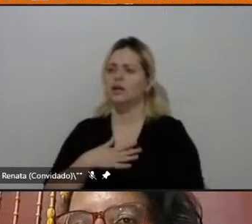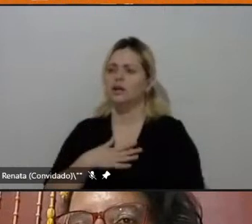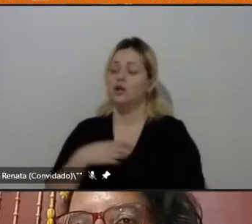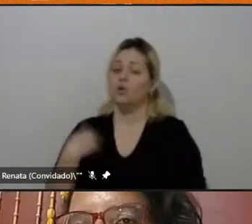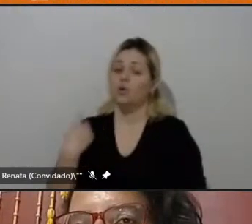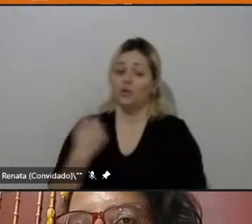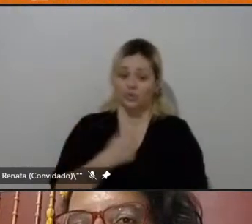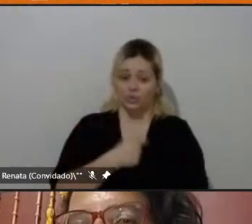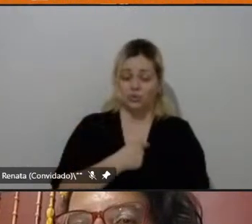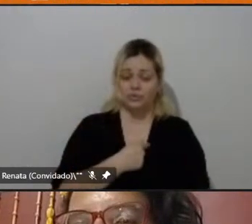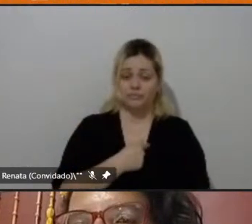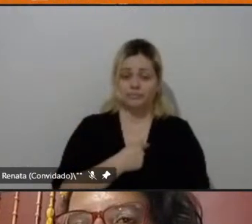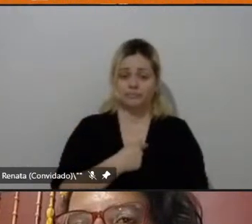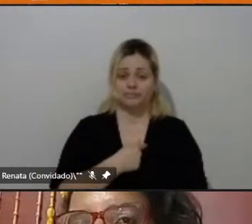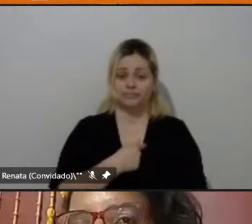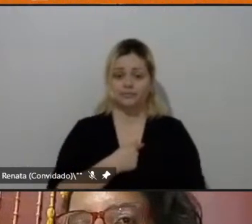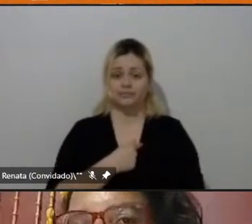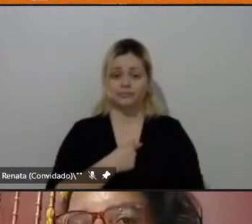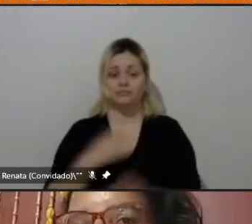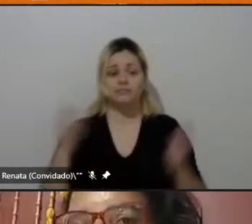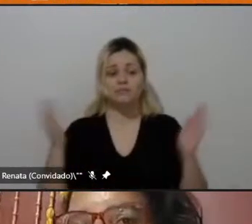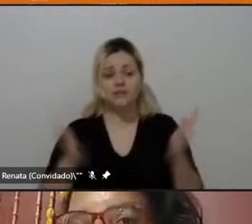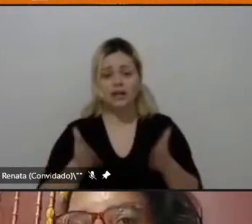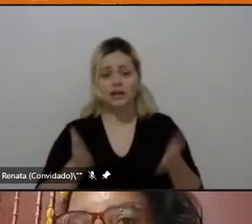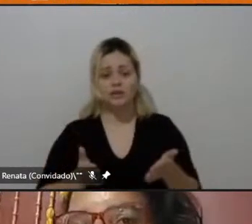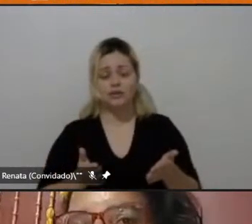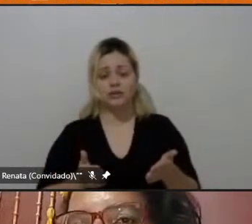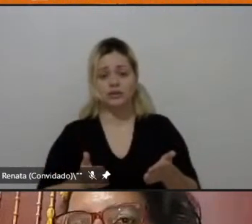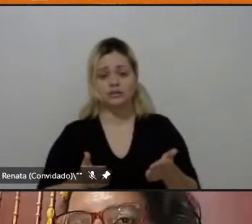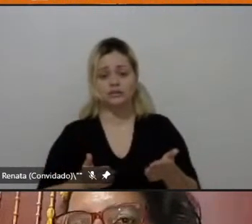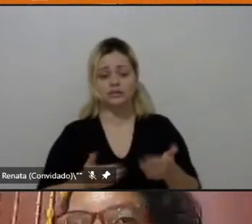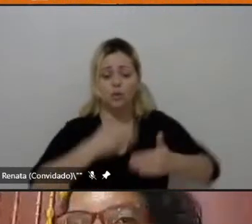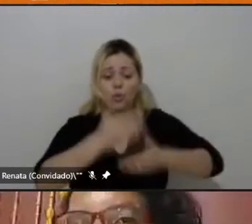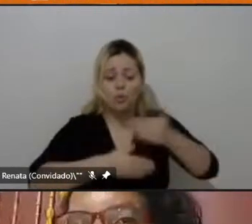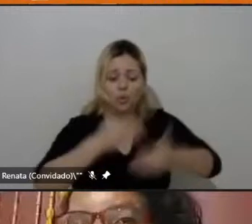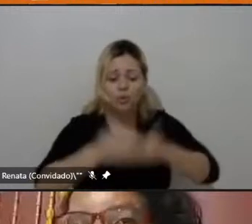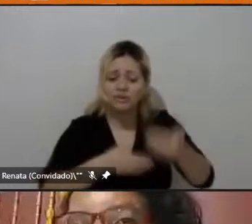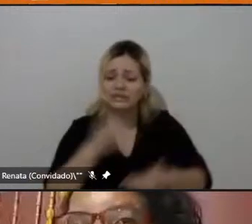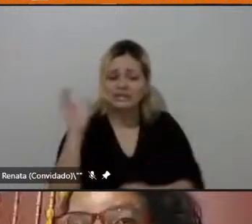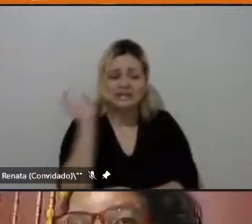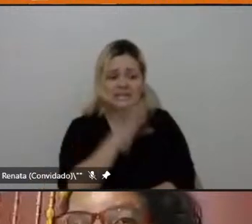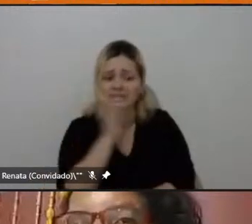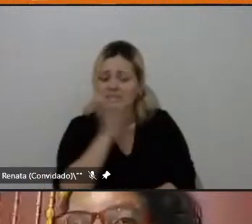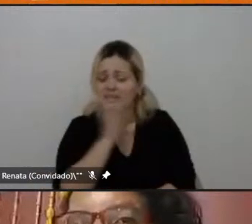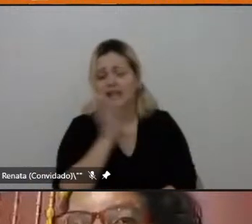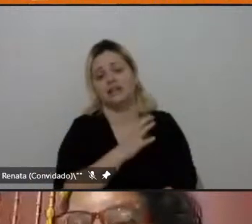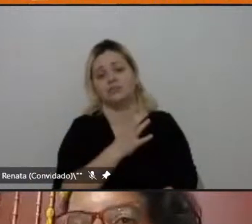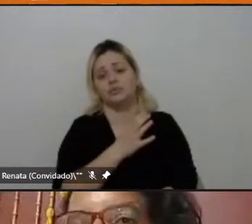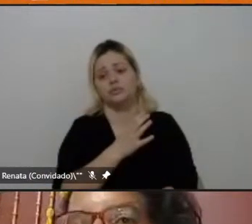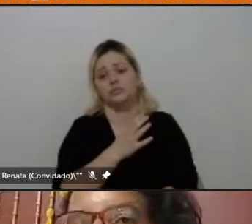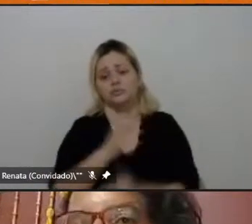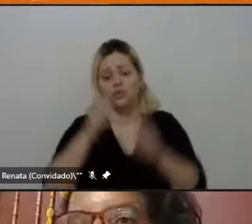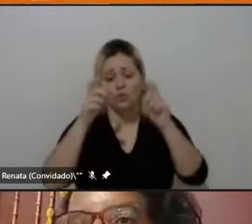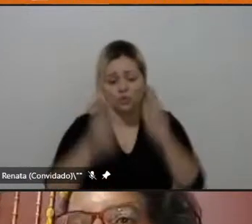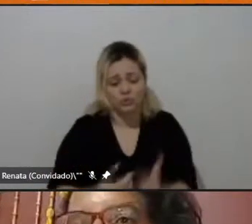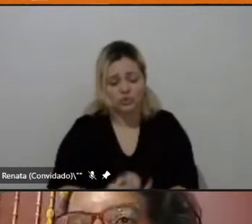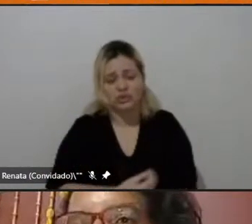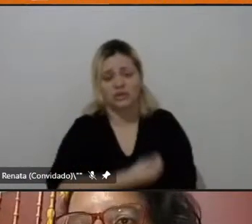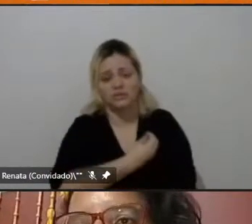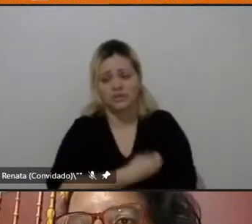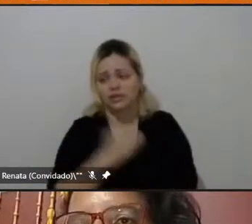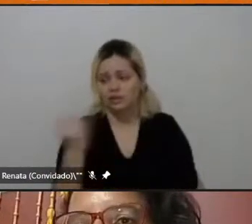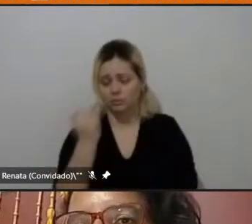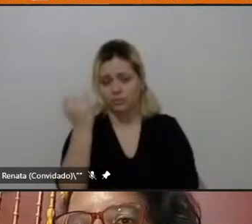está... Nesse momento, a gente está no processo de emergência, né? Onde a vida é o elemento